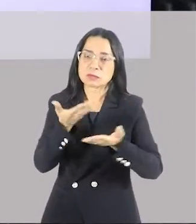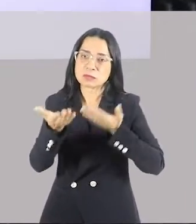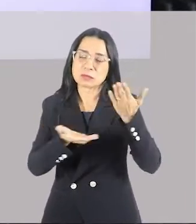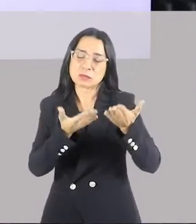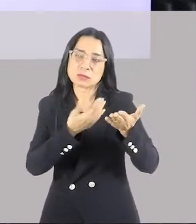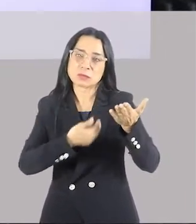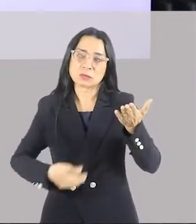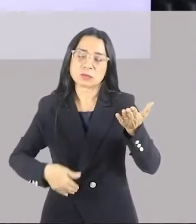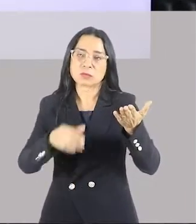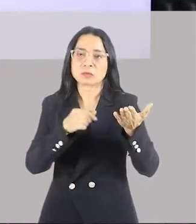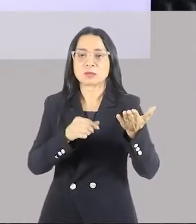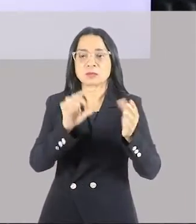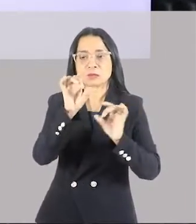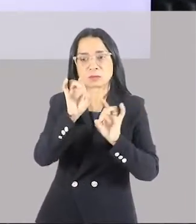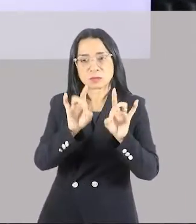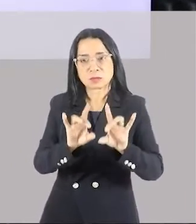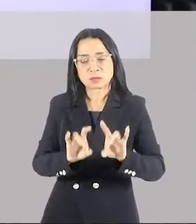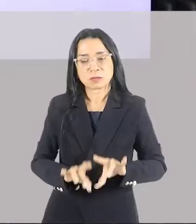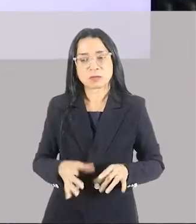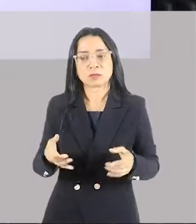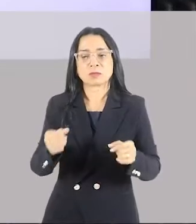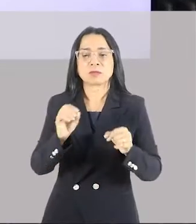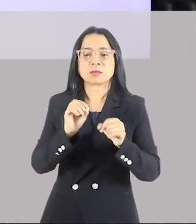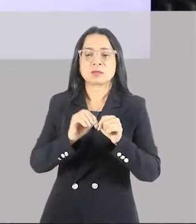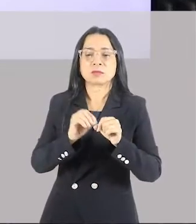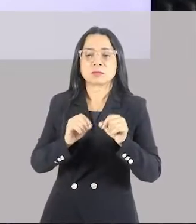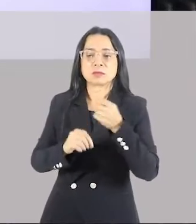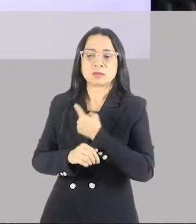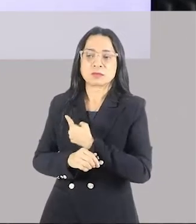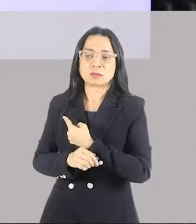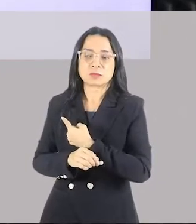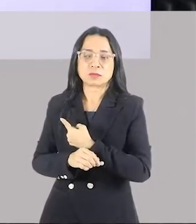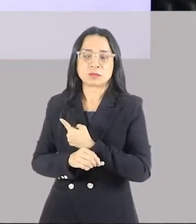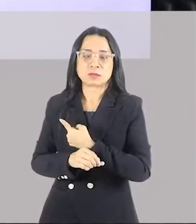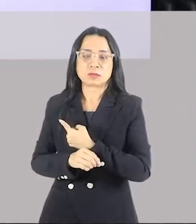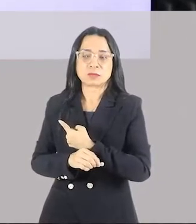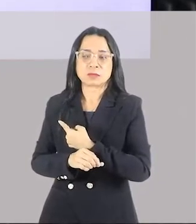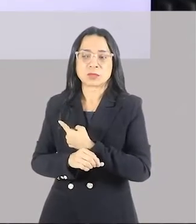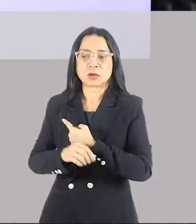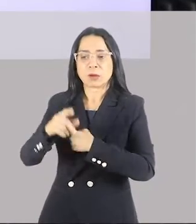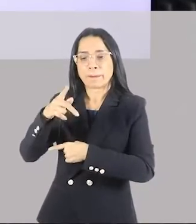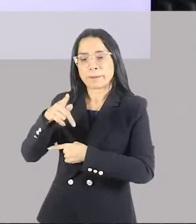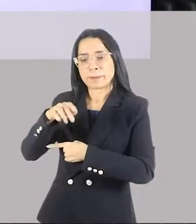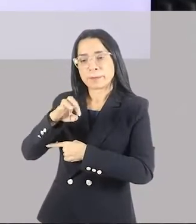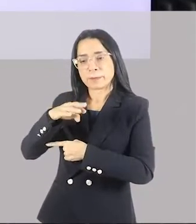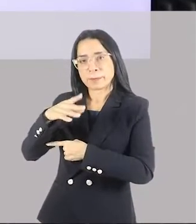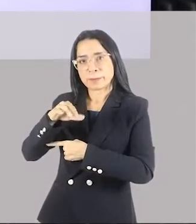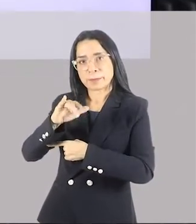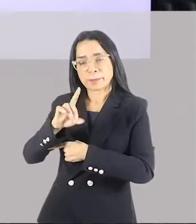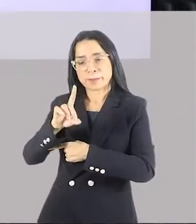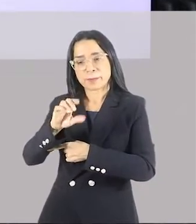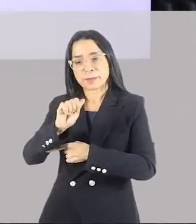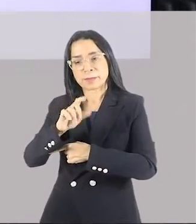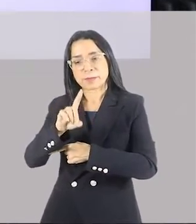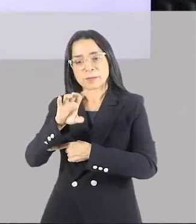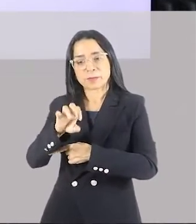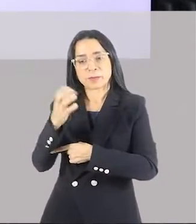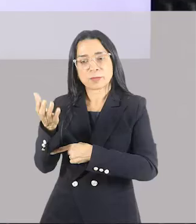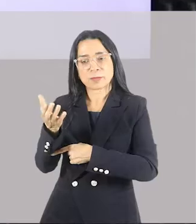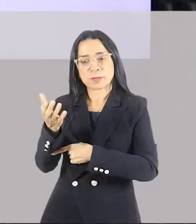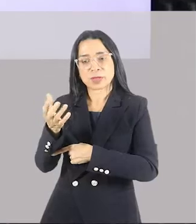fala da precariedade e da revogabilidade unilateral, nós tiramos o